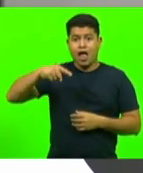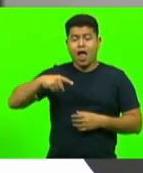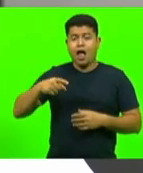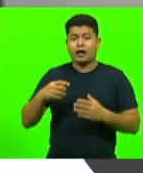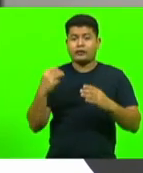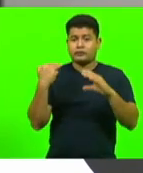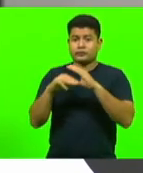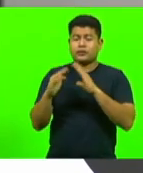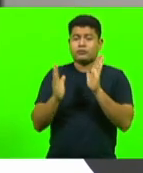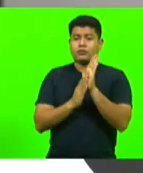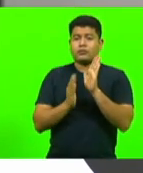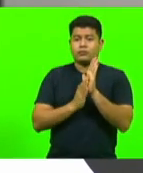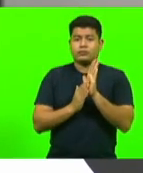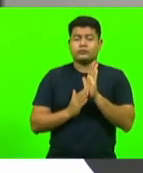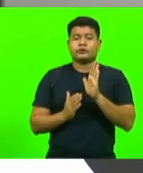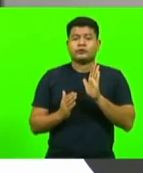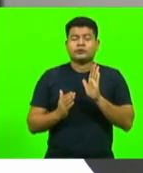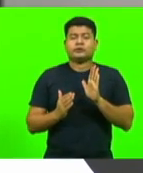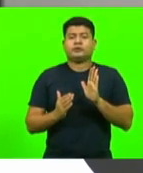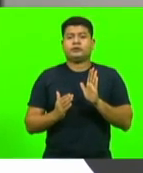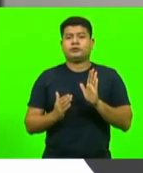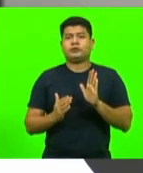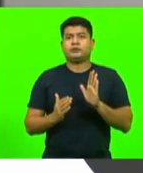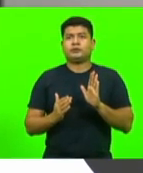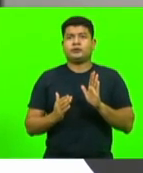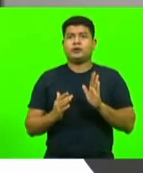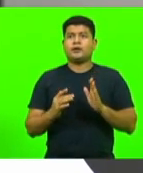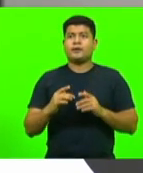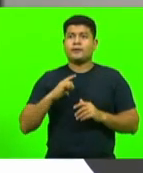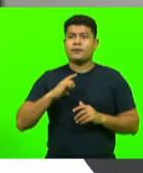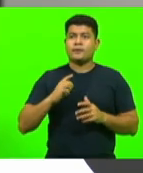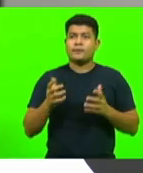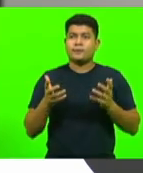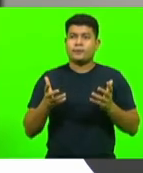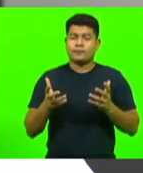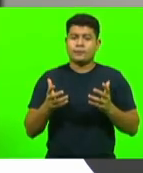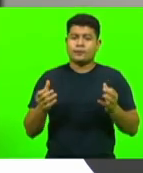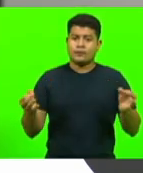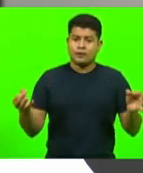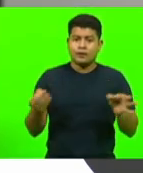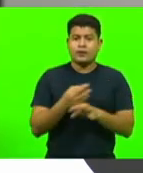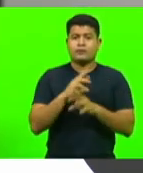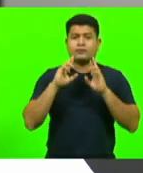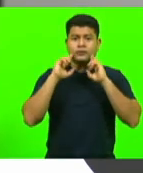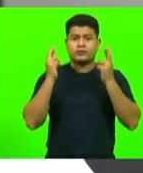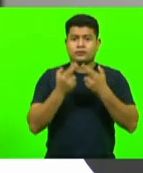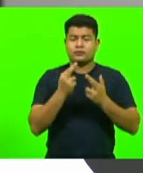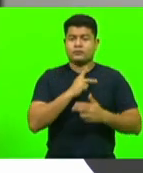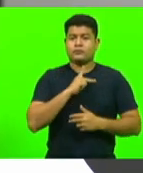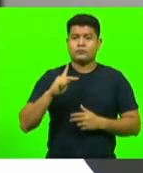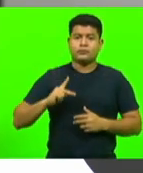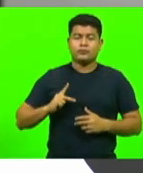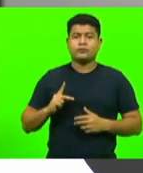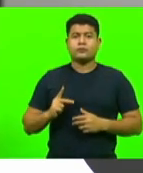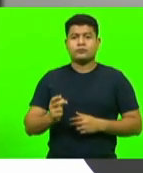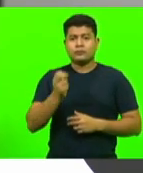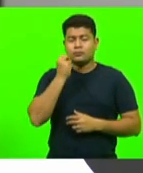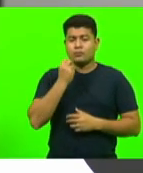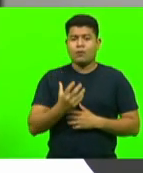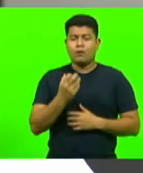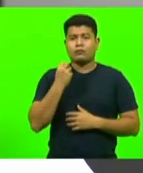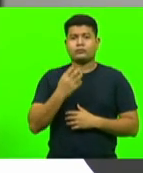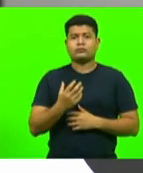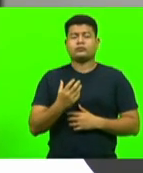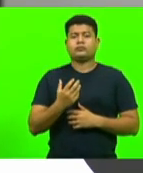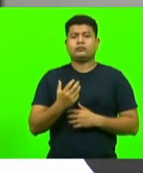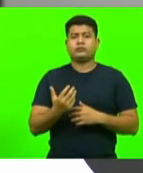as proposições né Eu quero encerrar Então essa audiência pública foi de muita valia né